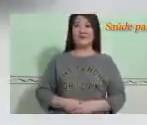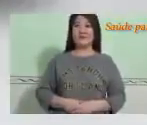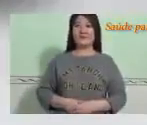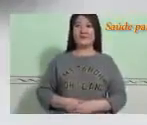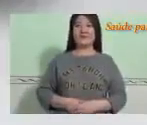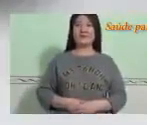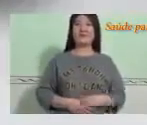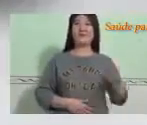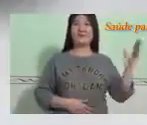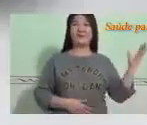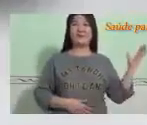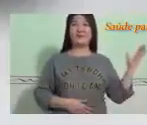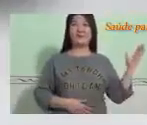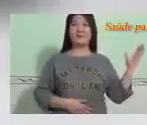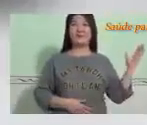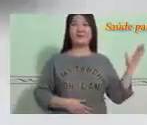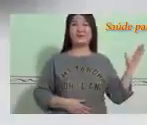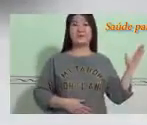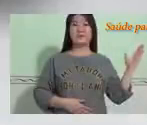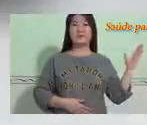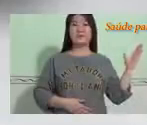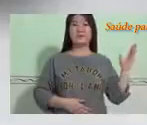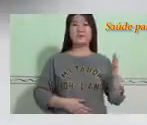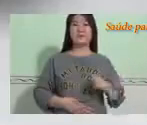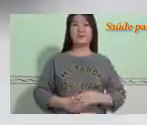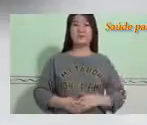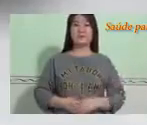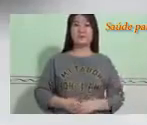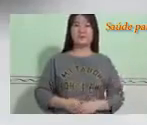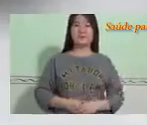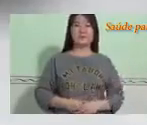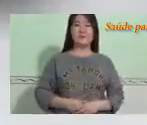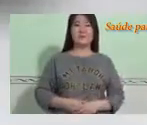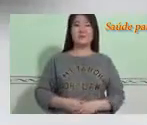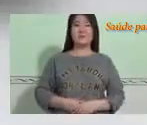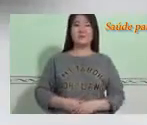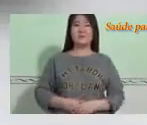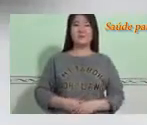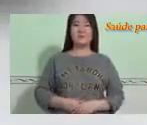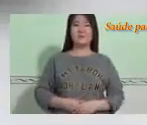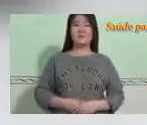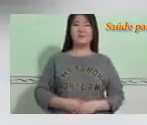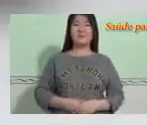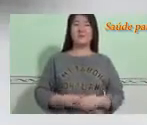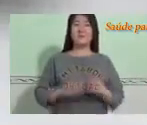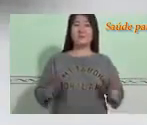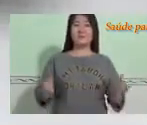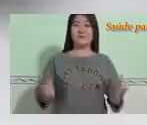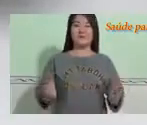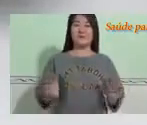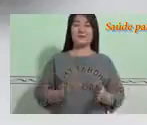Em algumas pessoas, vírgula, o organismo é capaz de produzir quantidades suficientes de anticorpos específicos contra